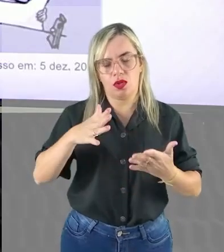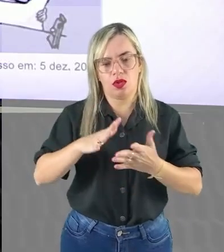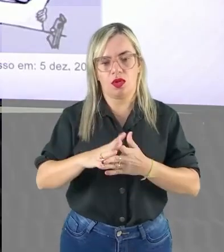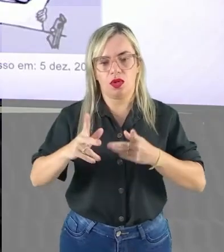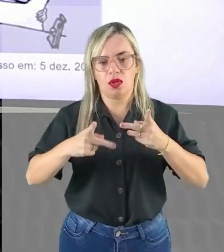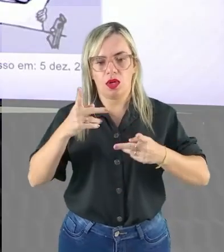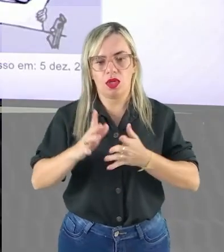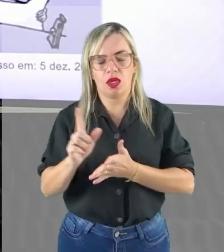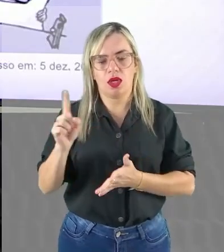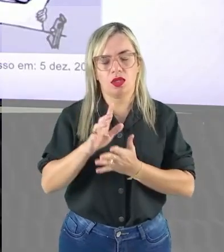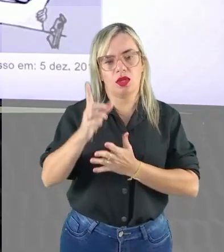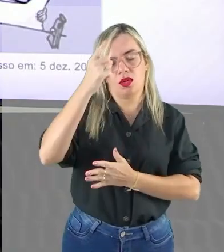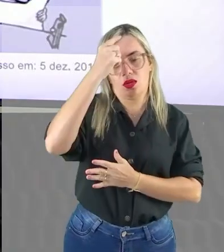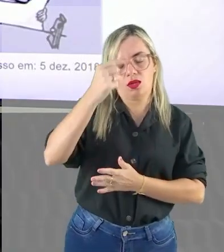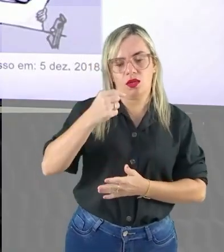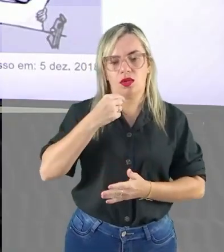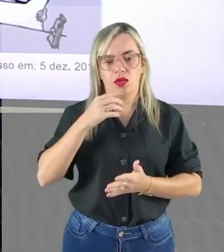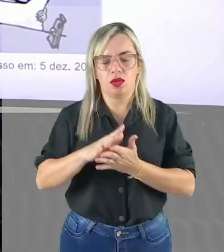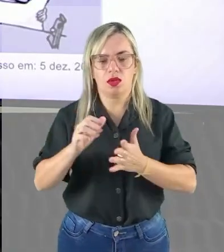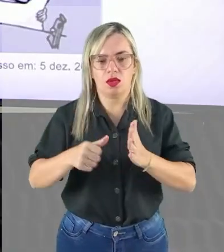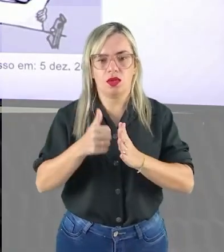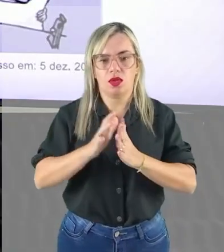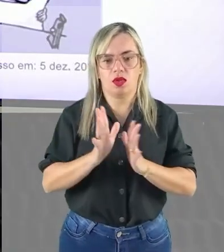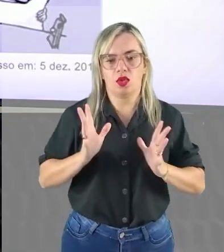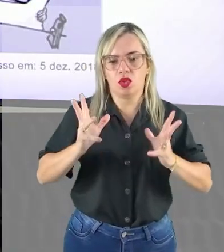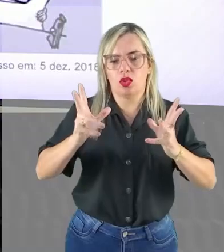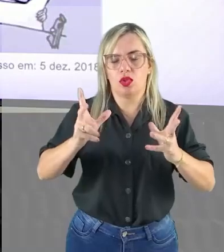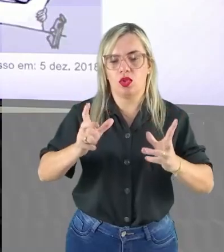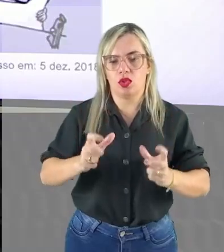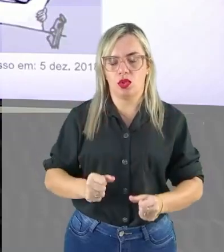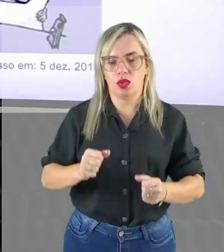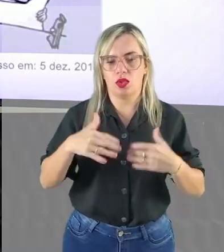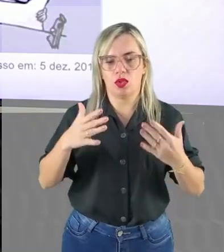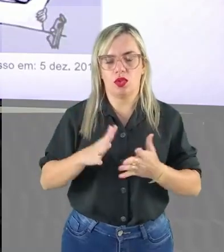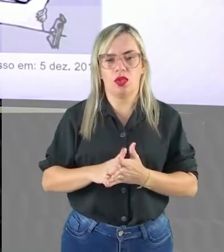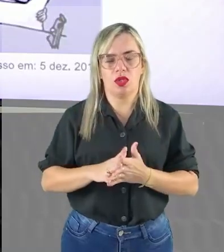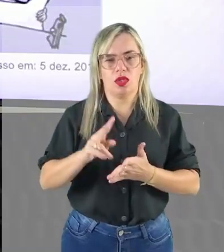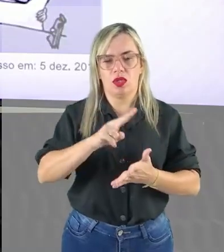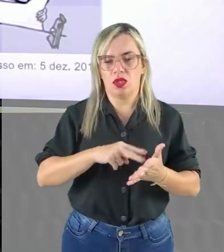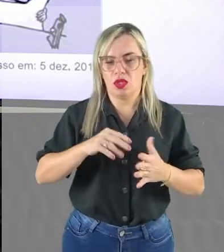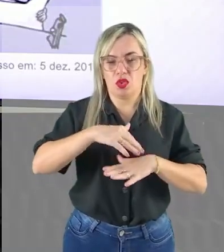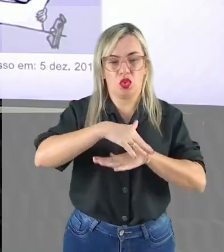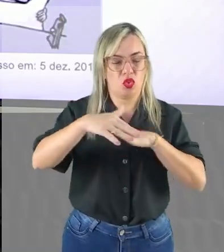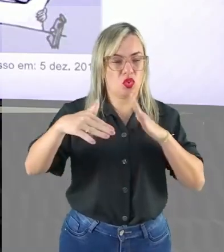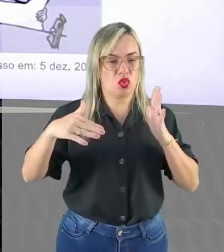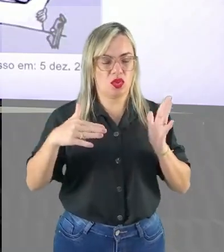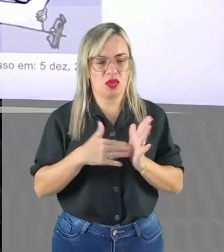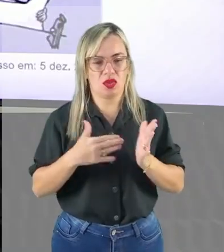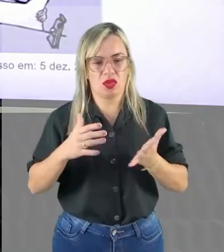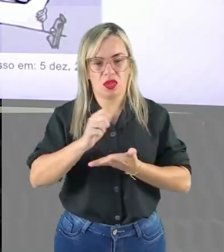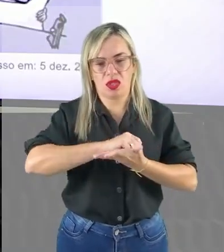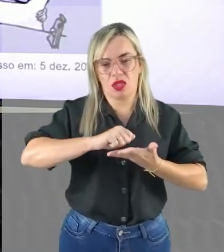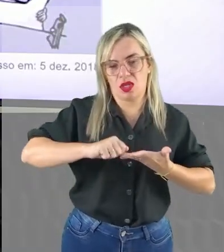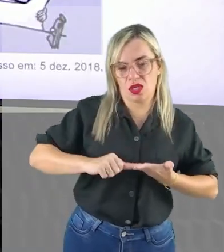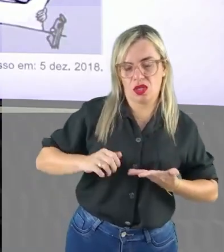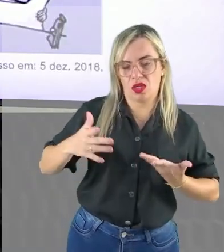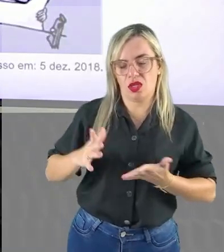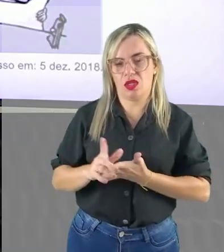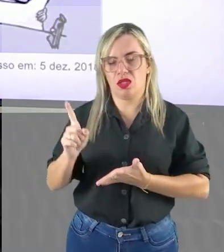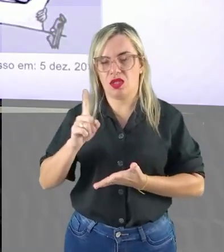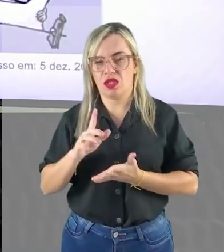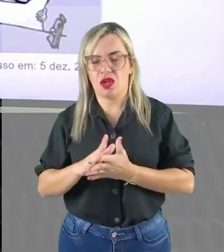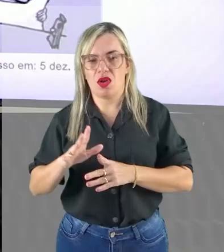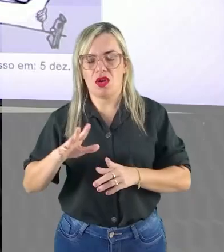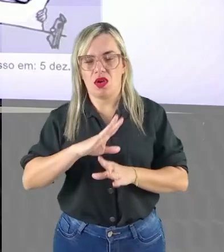não verbal. Se você puder fazer primeiro toda a verbal, né, ler tudo que está ali, sem analisar a